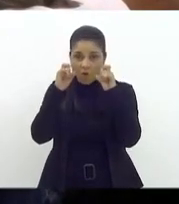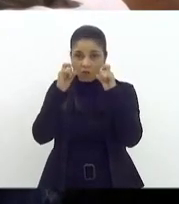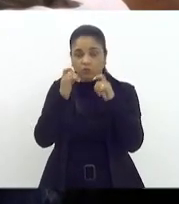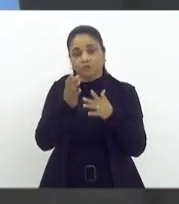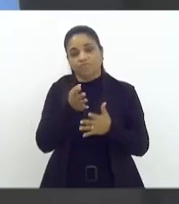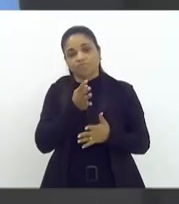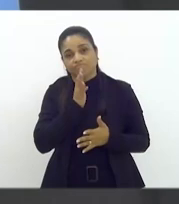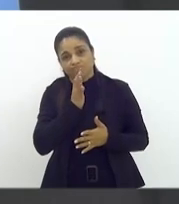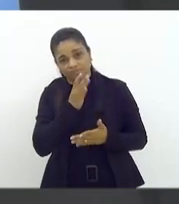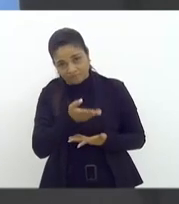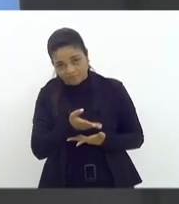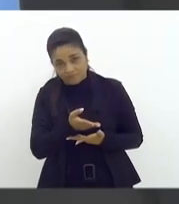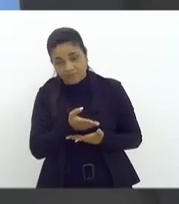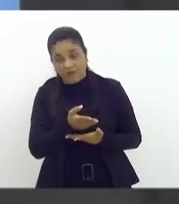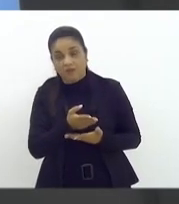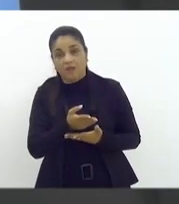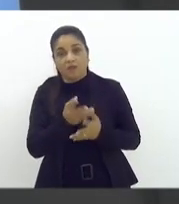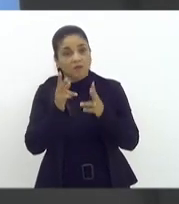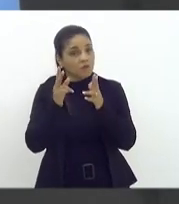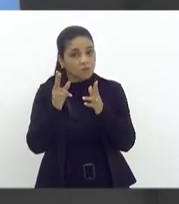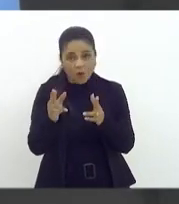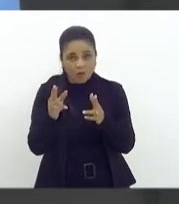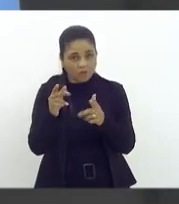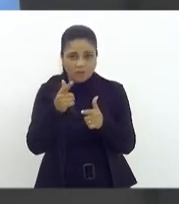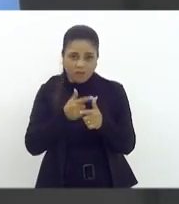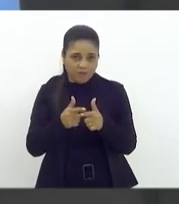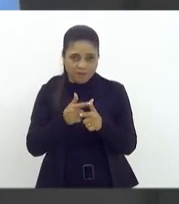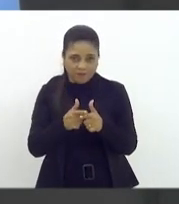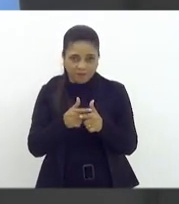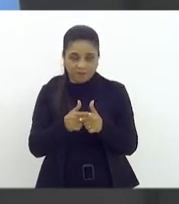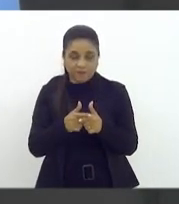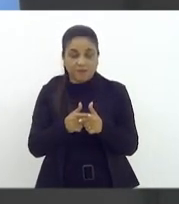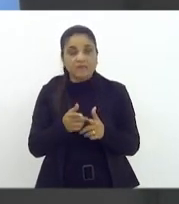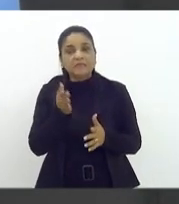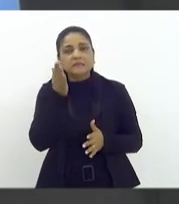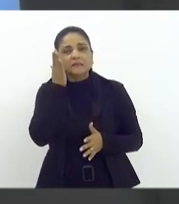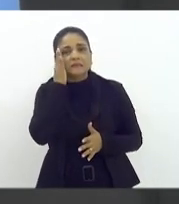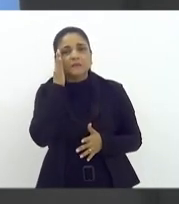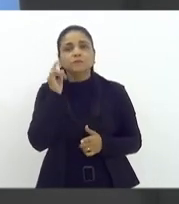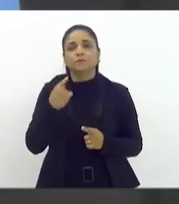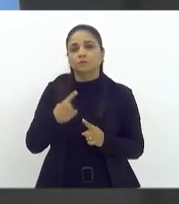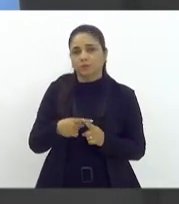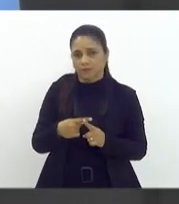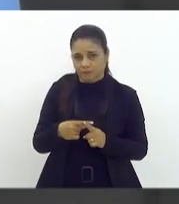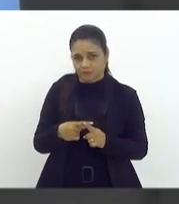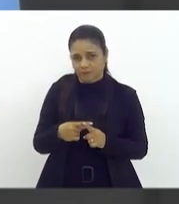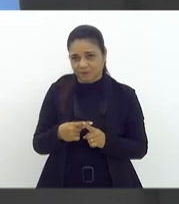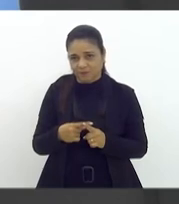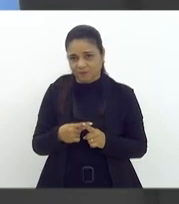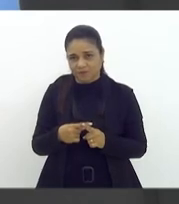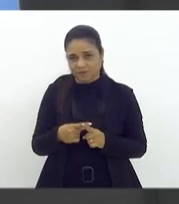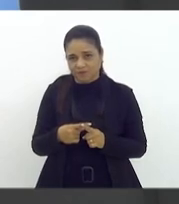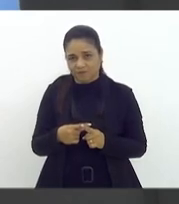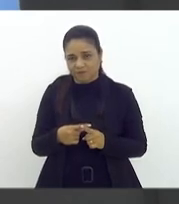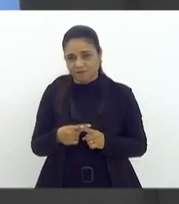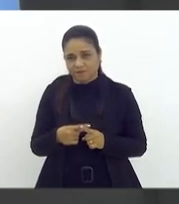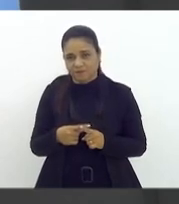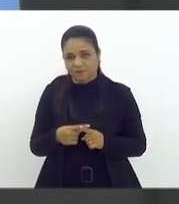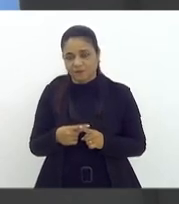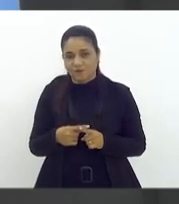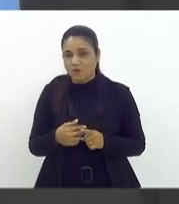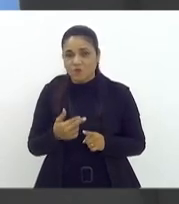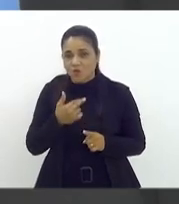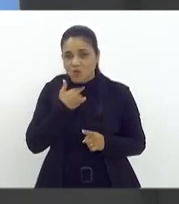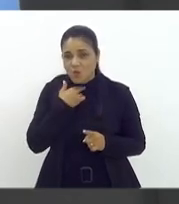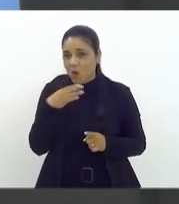quantográfico porque na verdade o que que a gente sabe a gente sabe desculpa eu não gosto de correr